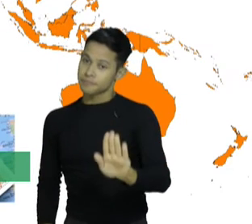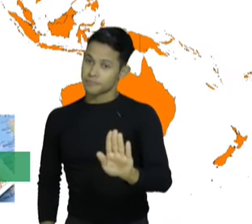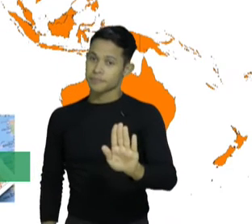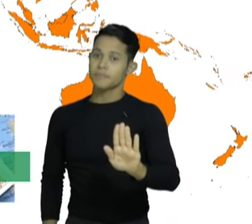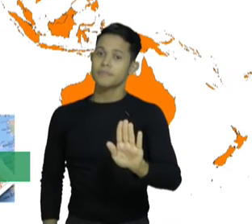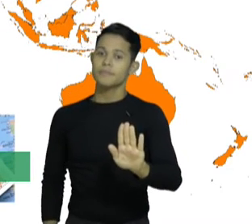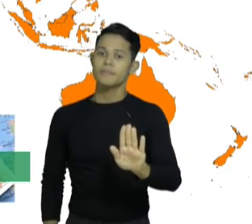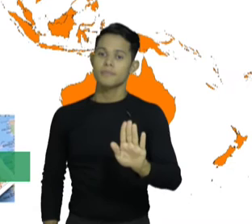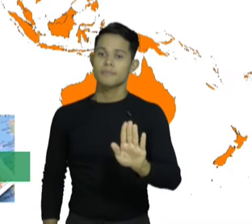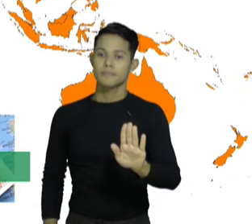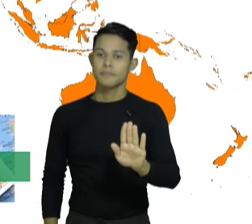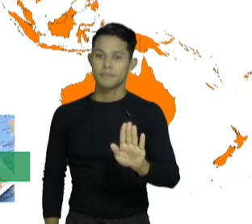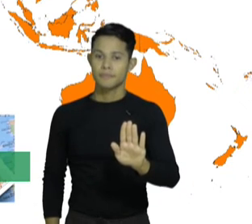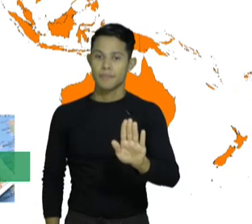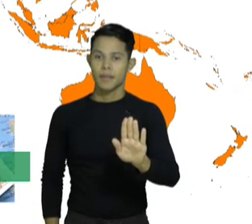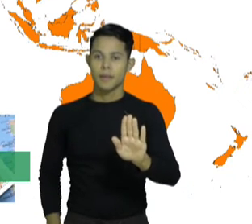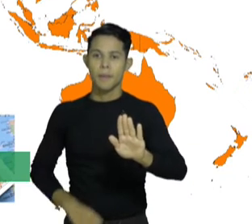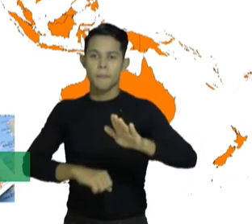com